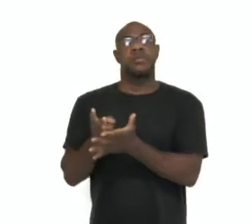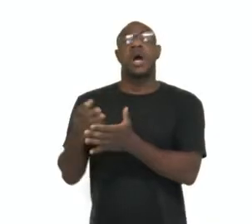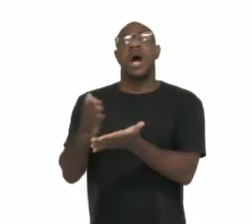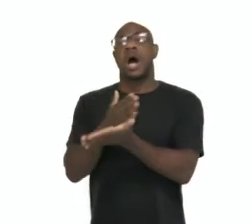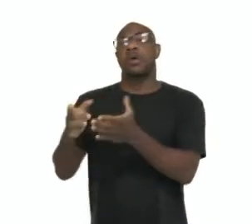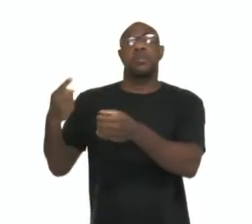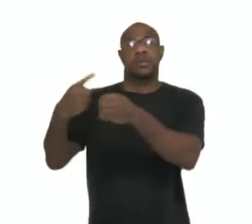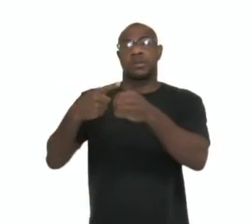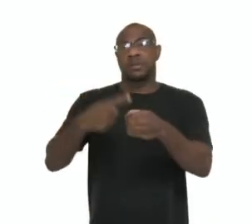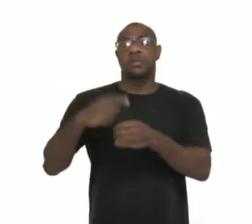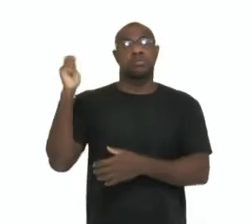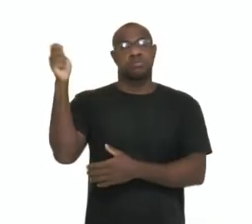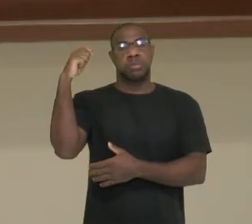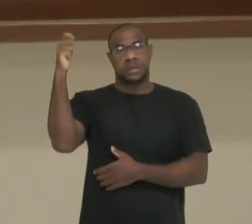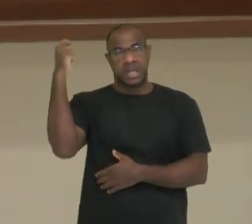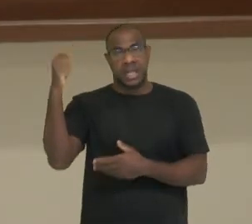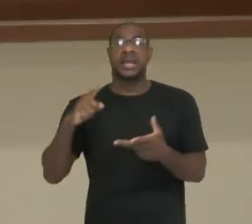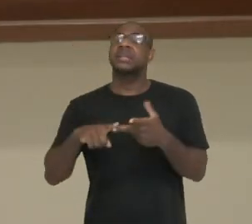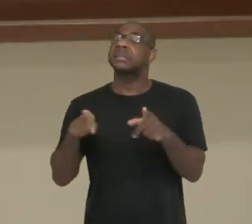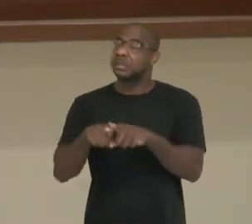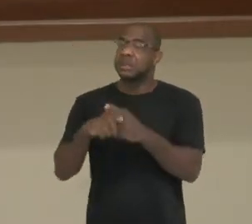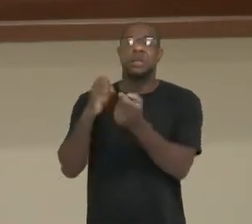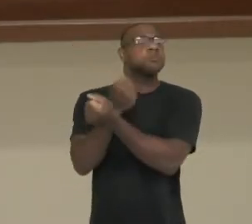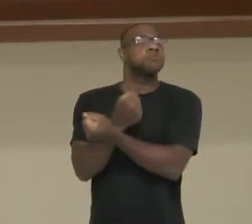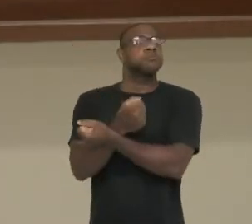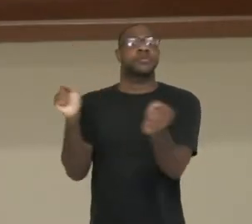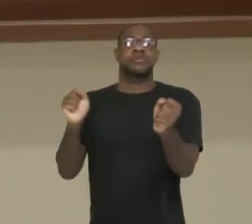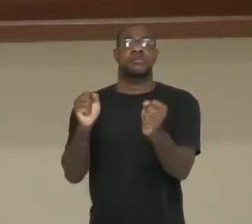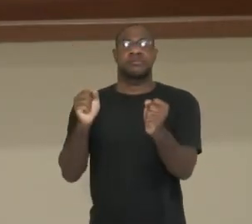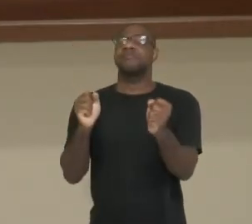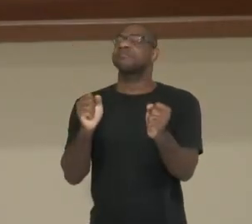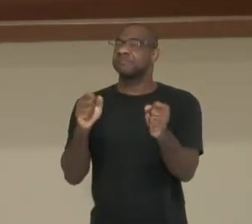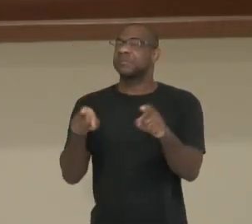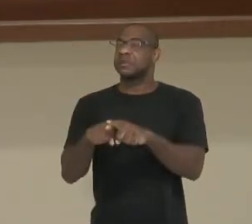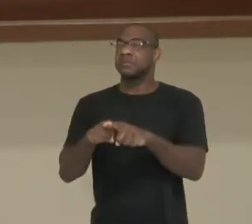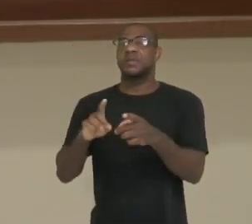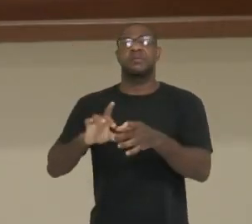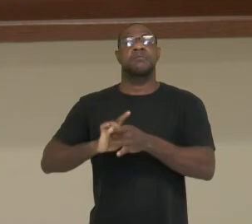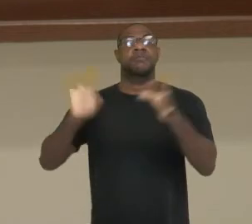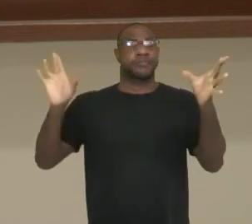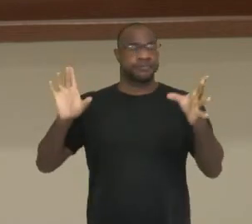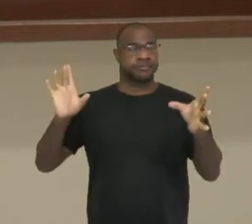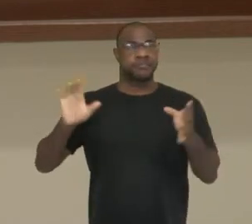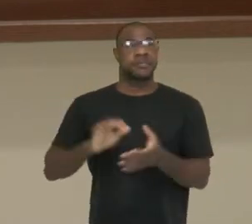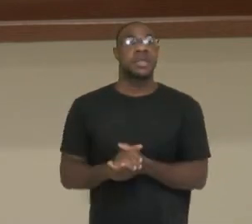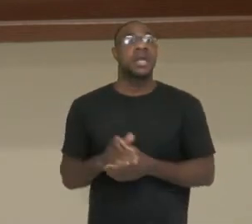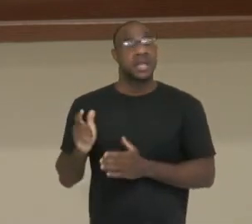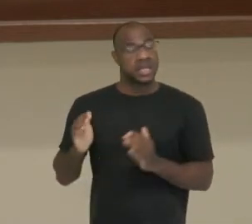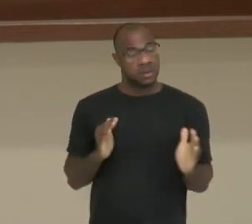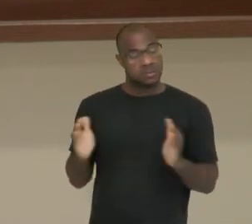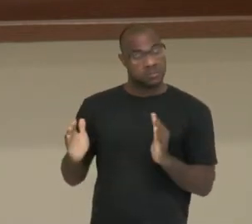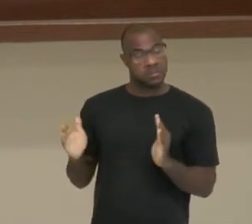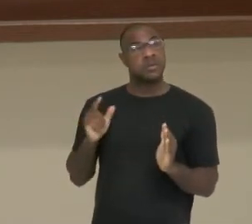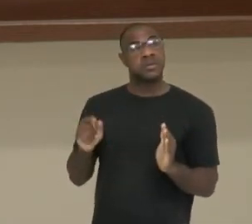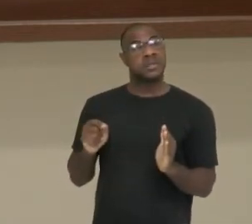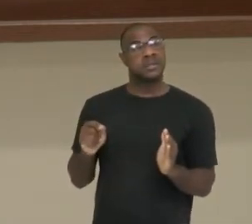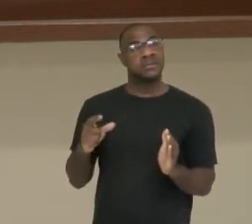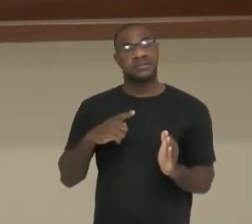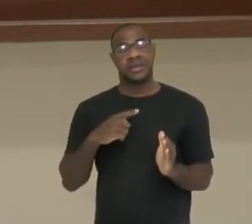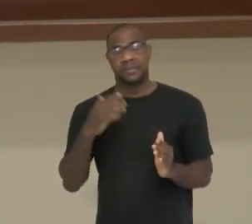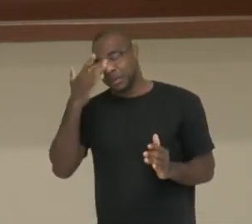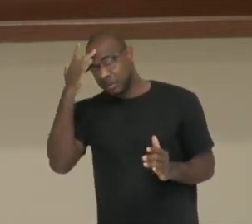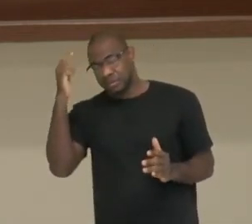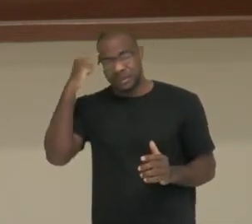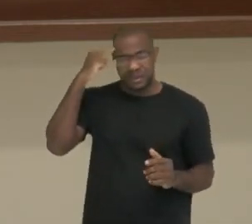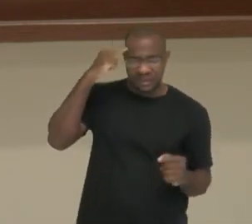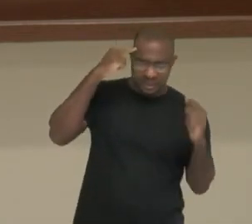cidades do Rio Grande do Sul, que acabaram também abolindo a escravidão. Esse é um momento ainda, então, de muita indecisão,